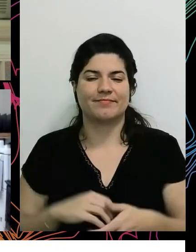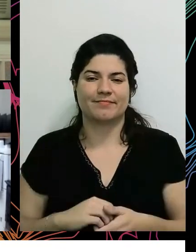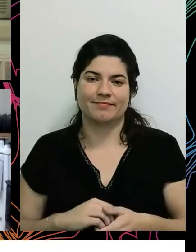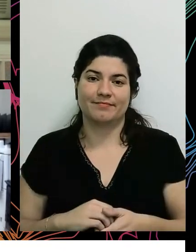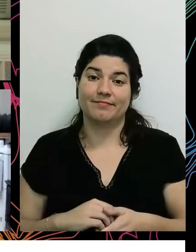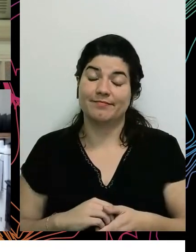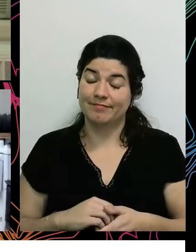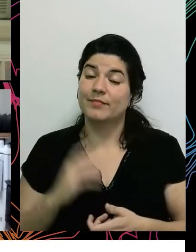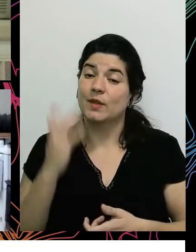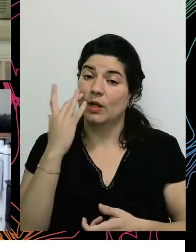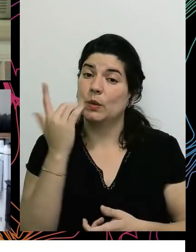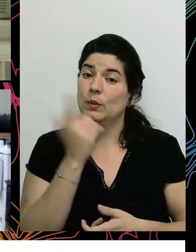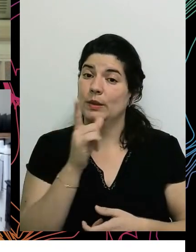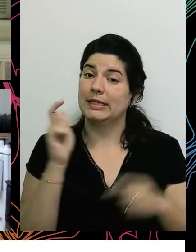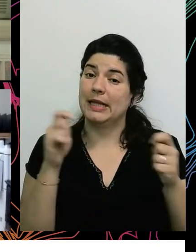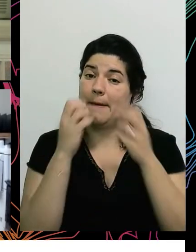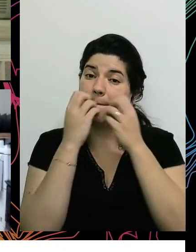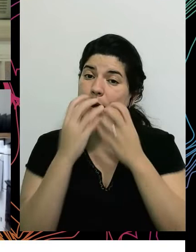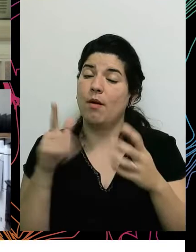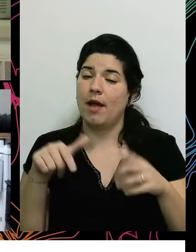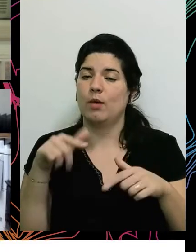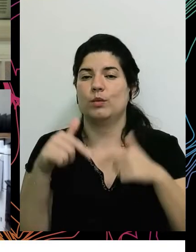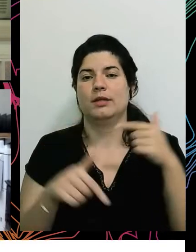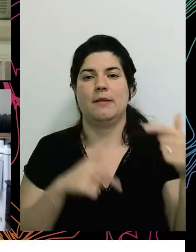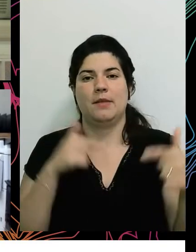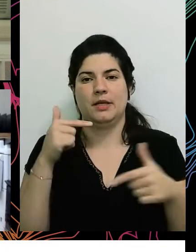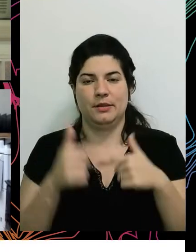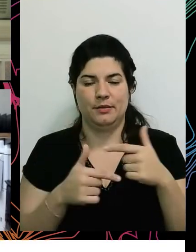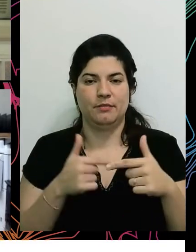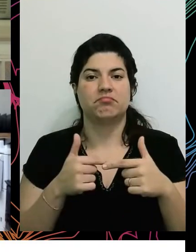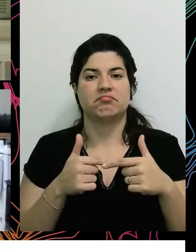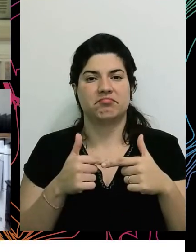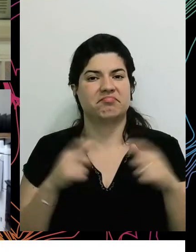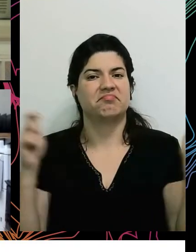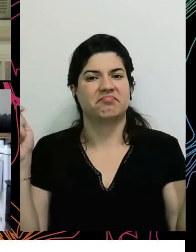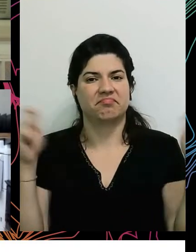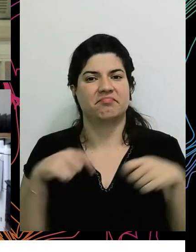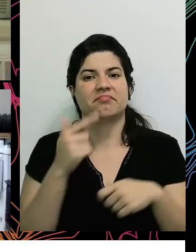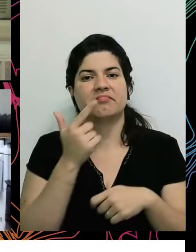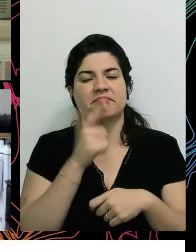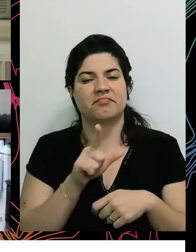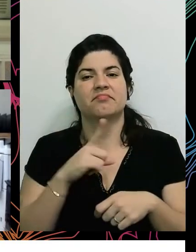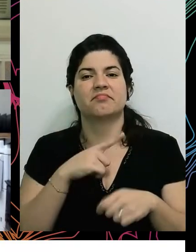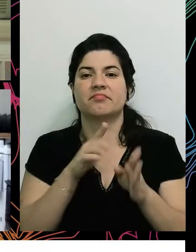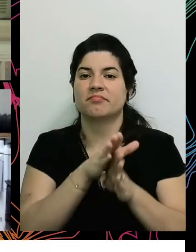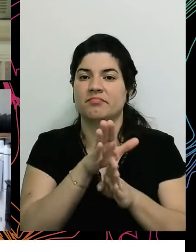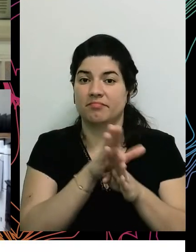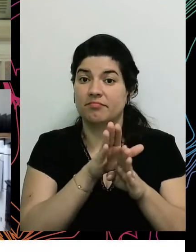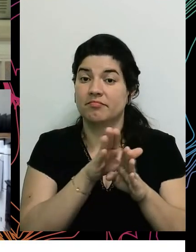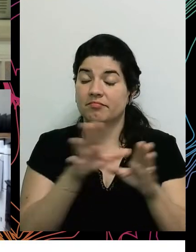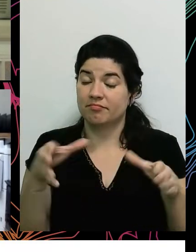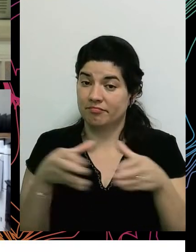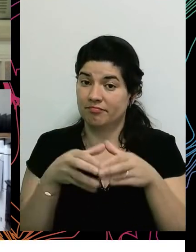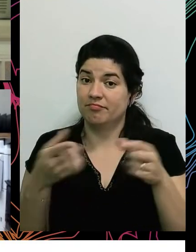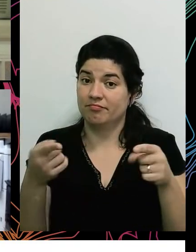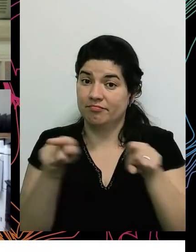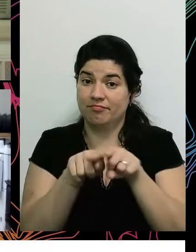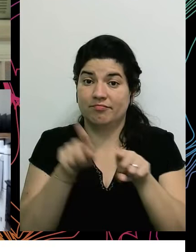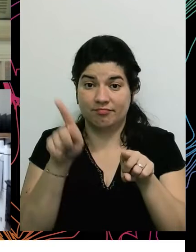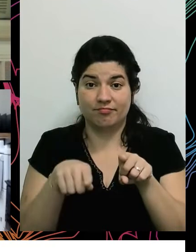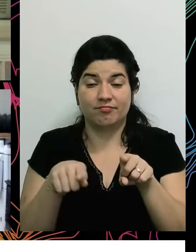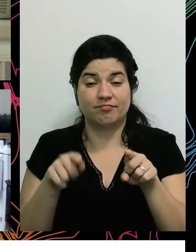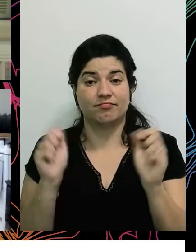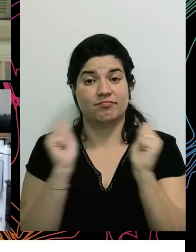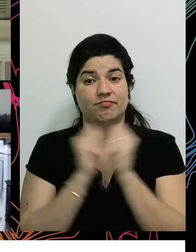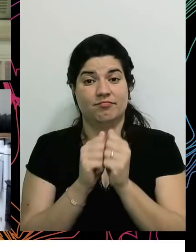assim, espetacular. Esse é um trabalho que é suportado por uma consultoria que é parceira nossa, que é a Lee Hatch Harrison. Não é